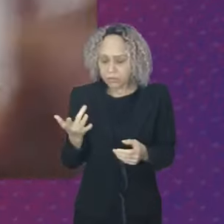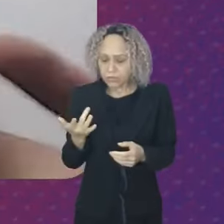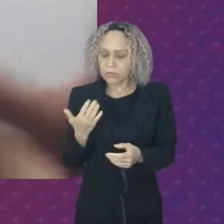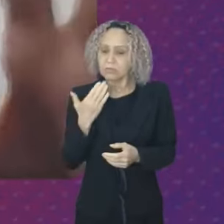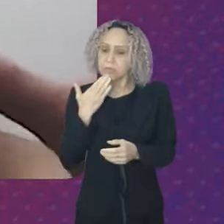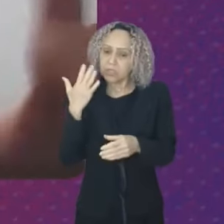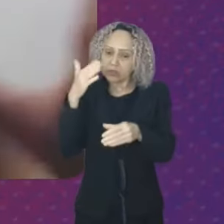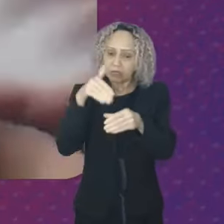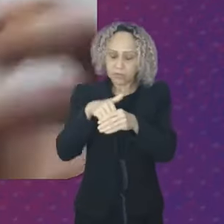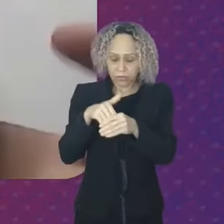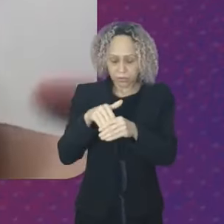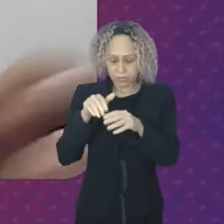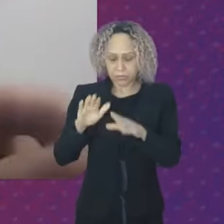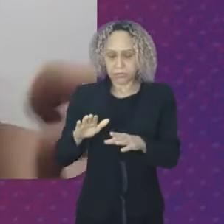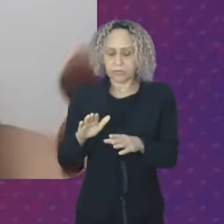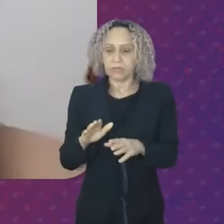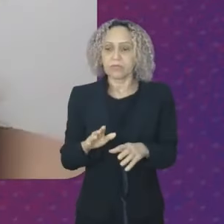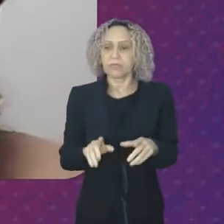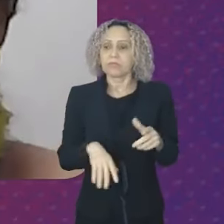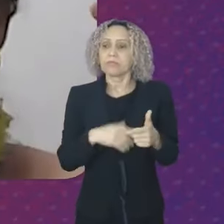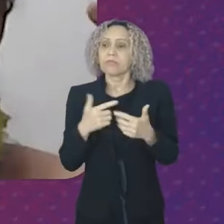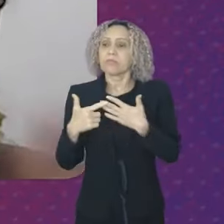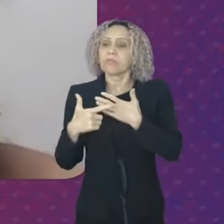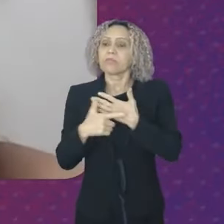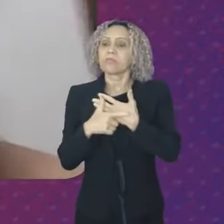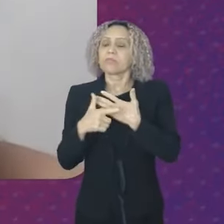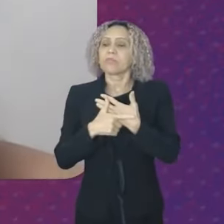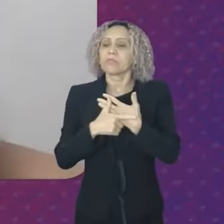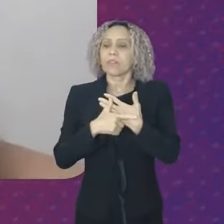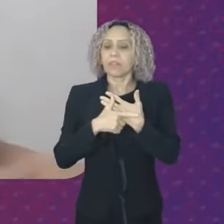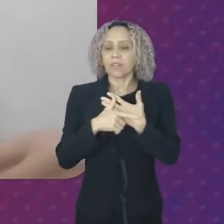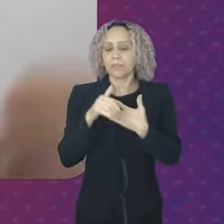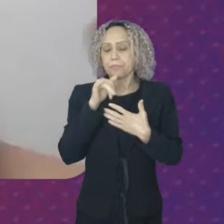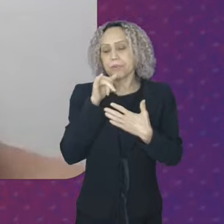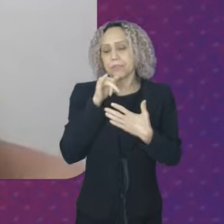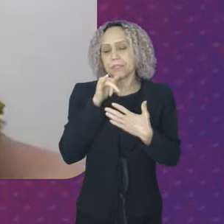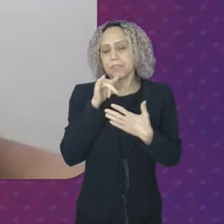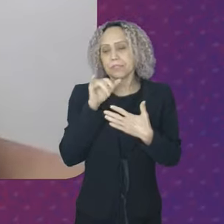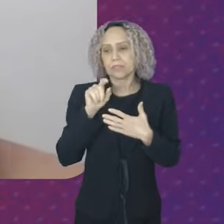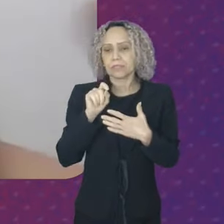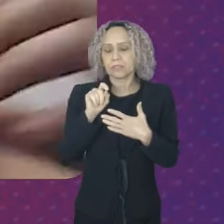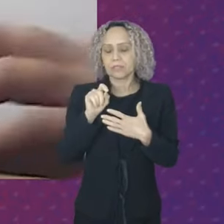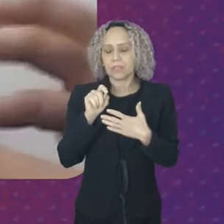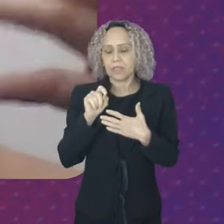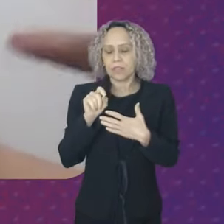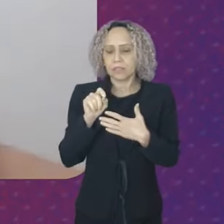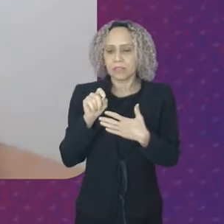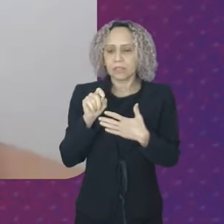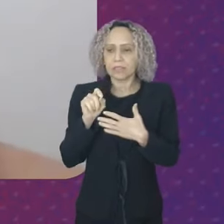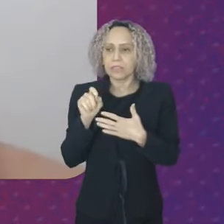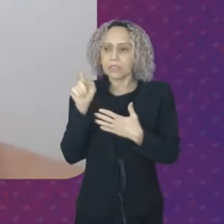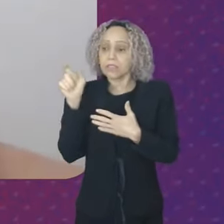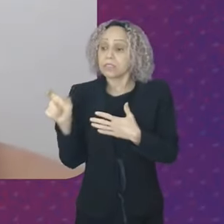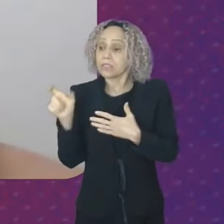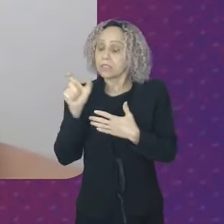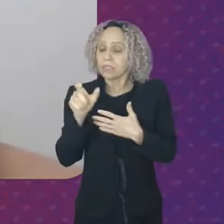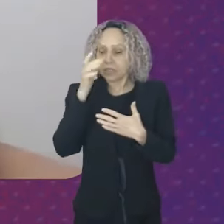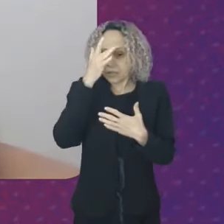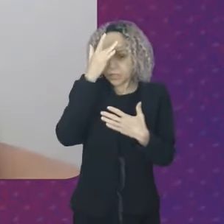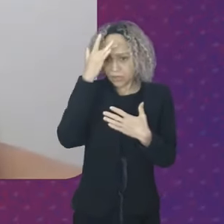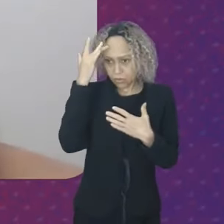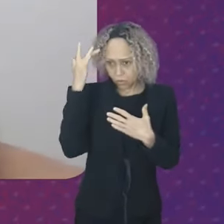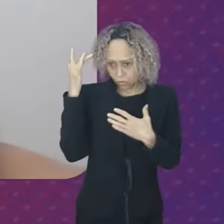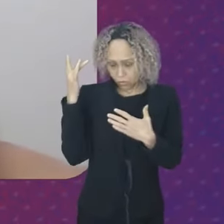existem, né, os papéis de cada um, a gente define isso em diálogo. Essas pessoas que